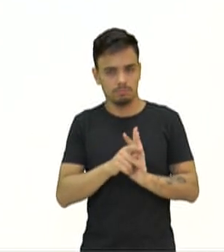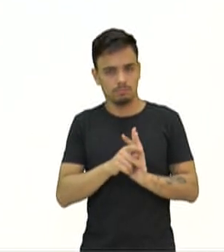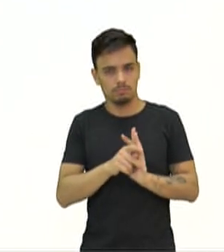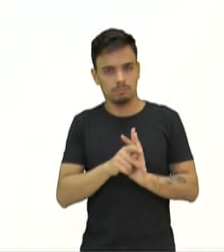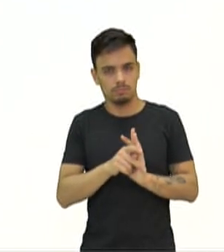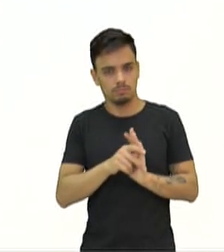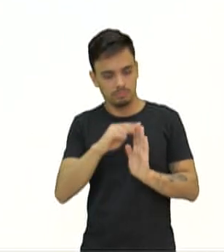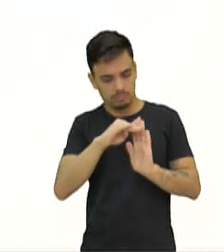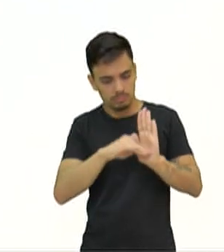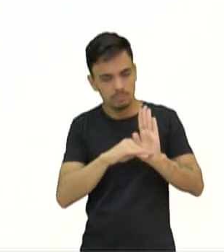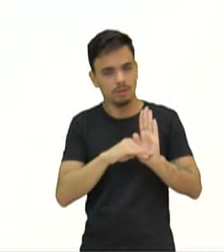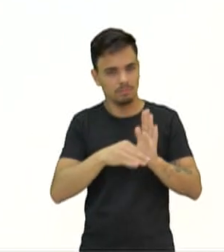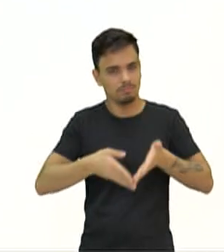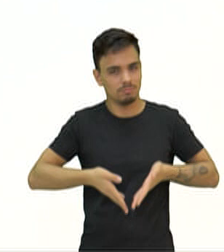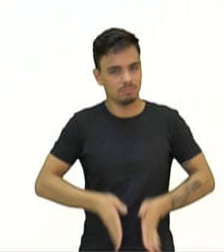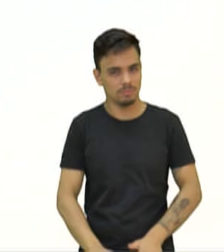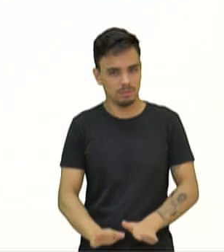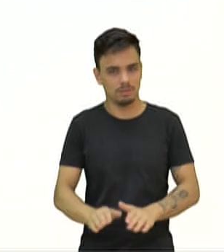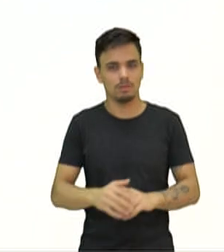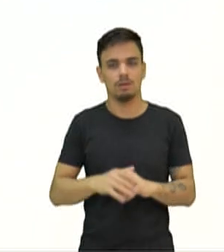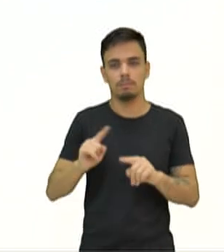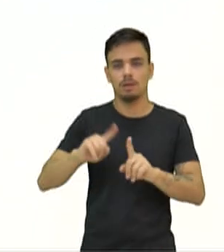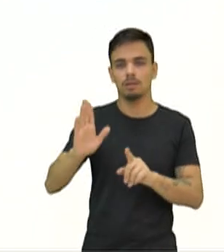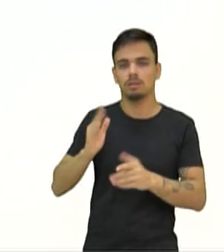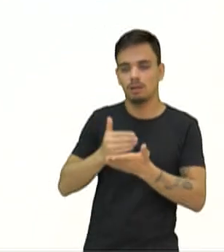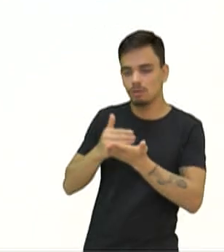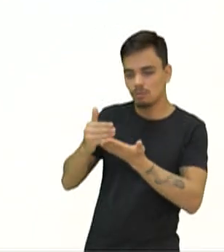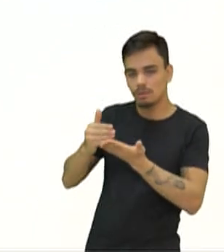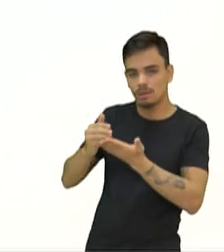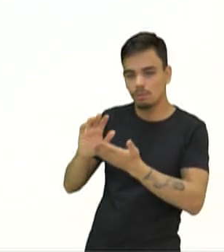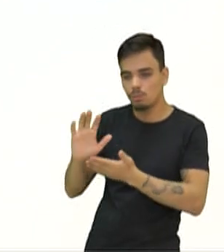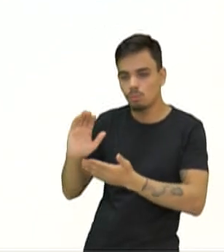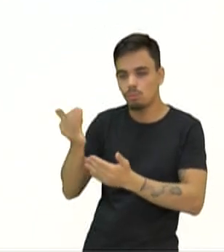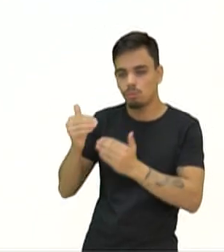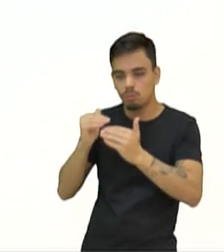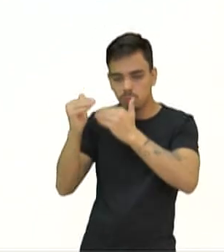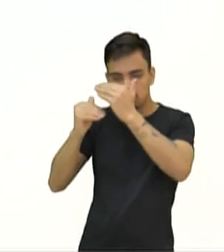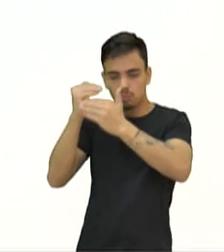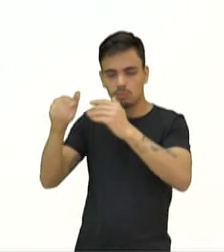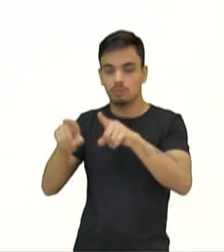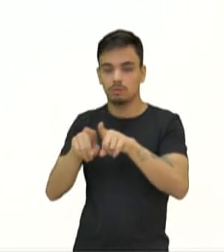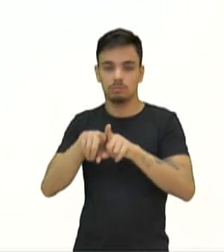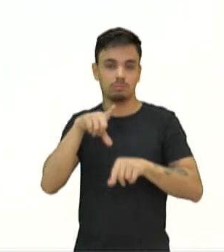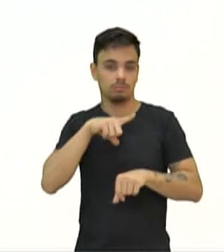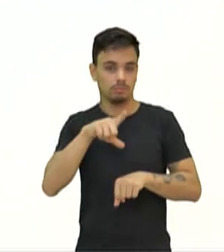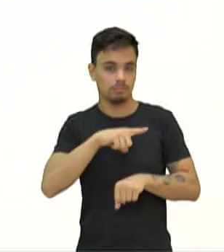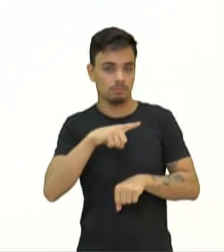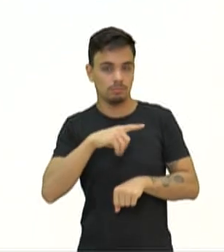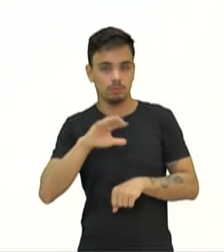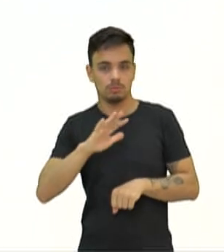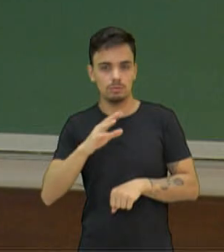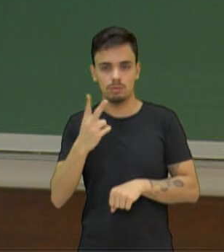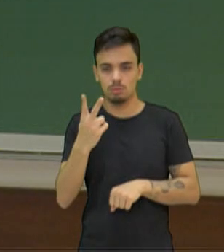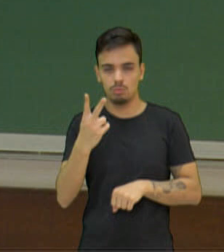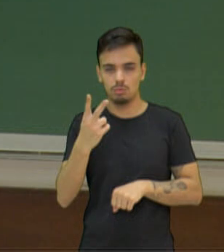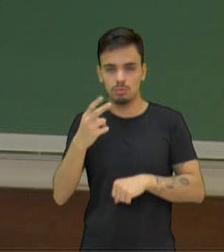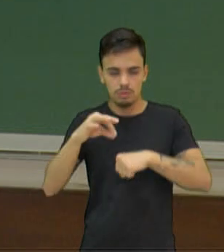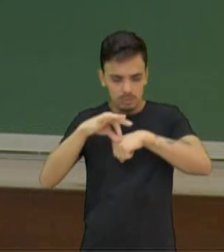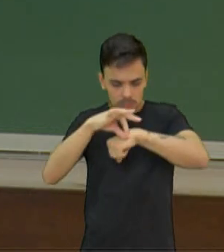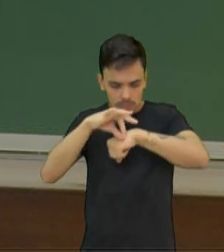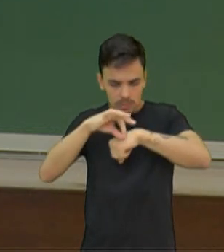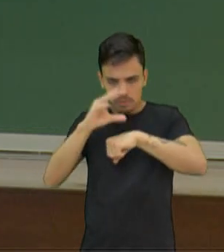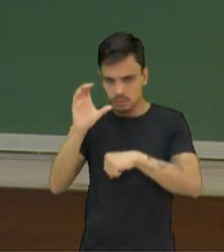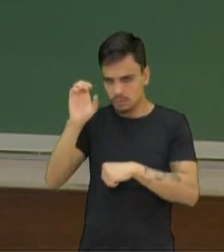da fase de nascimento, mas ele já está naquele estágio um pouco mais avançado. Ele tem mais ou menos 2,5 centímetros de tamanho,